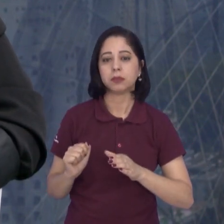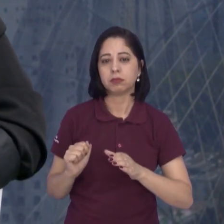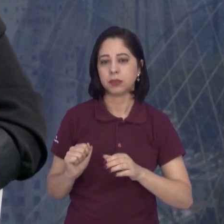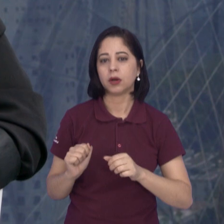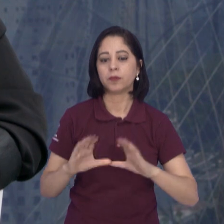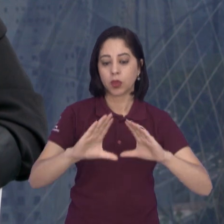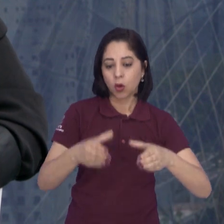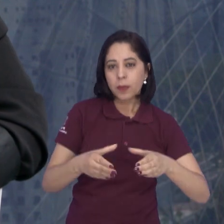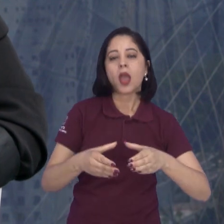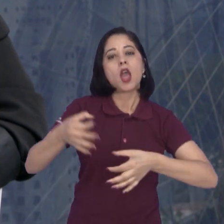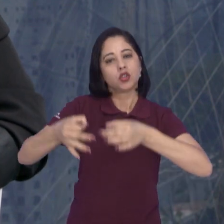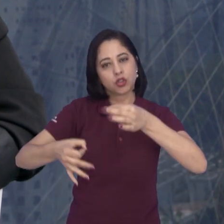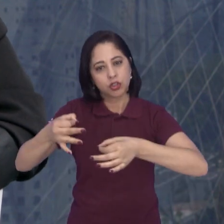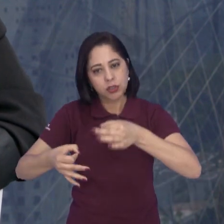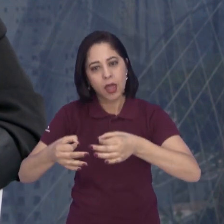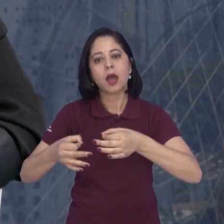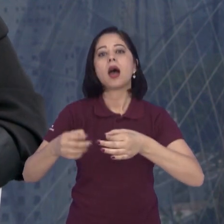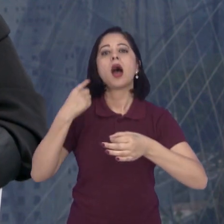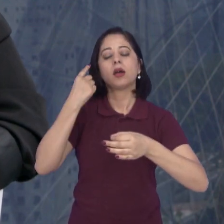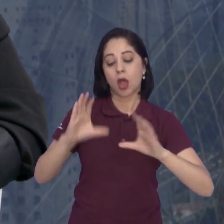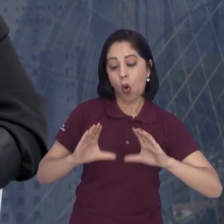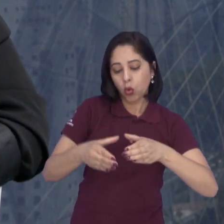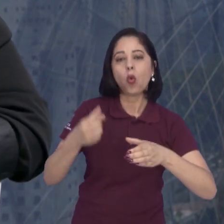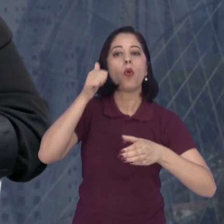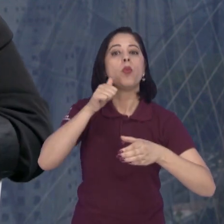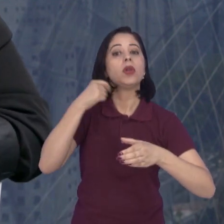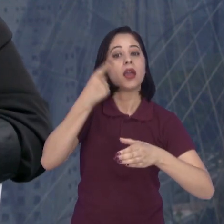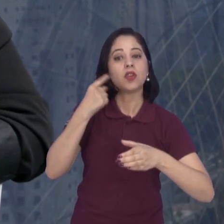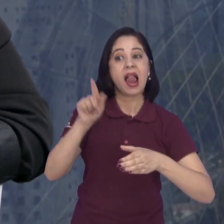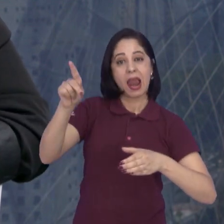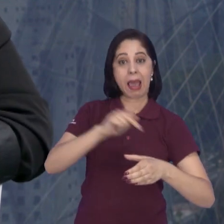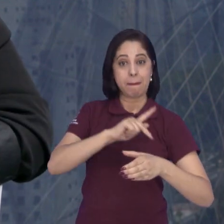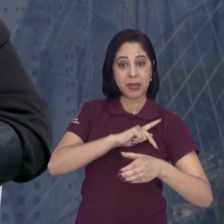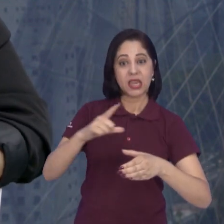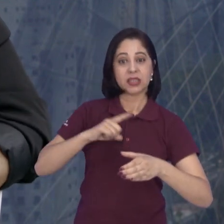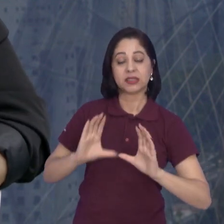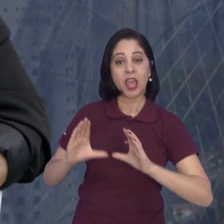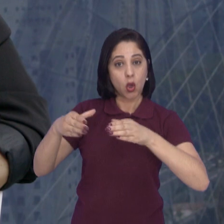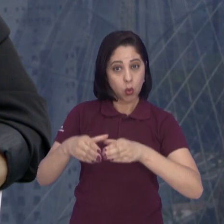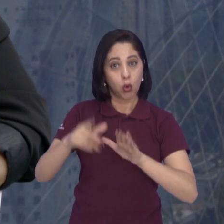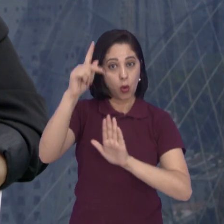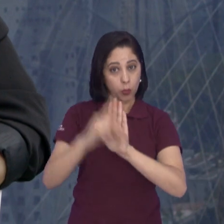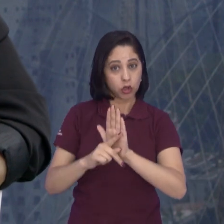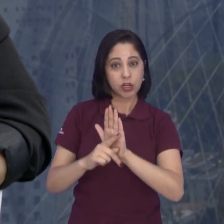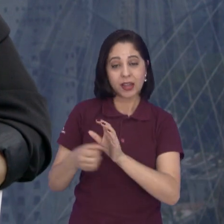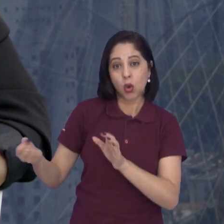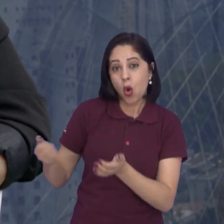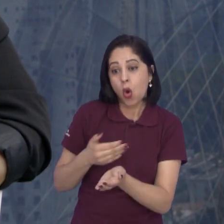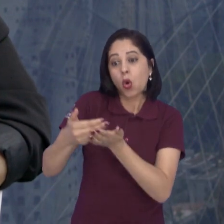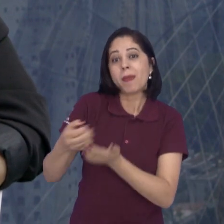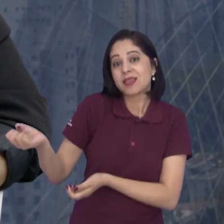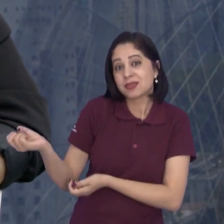a Comissão da Assistência Judiciária, a Comissão da Mulher Advogada. No caso de Pindamonhangaba tem a Comissão do Projeto Recomeçar, que é um projeto que atende vítimas de